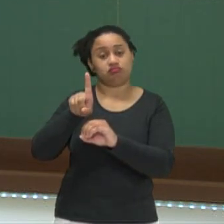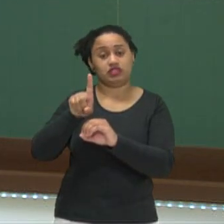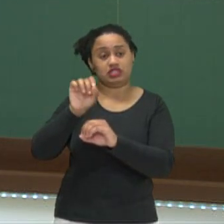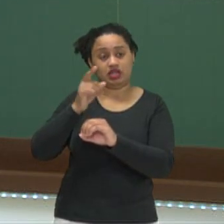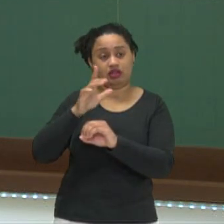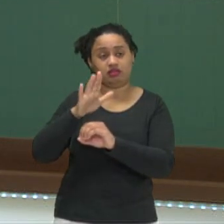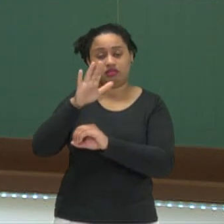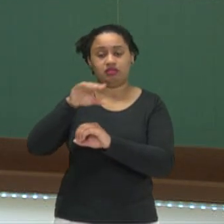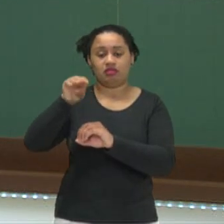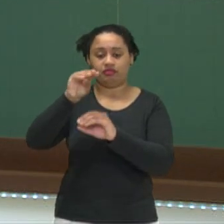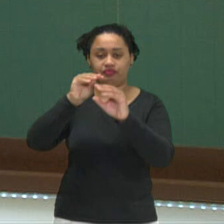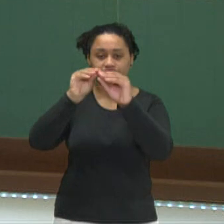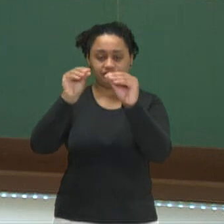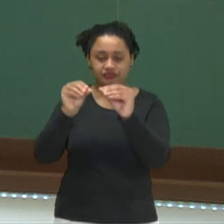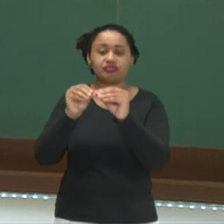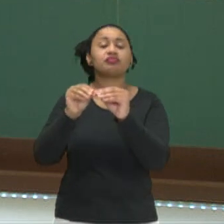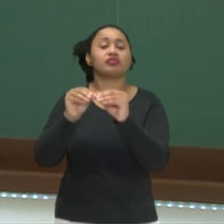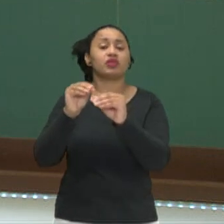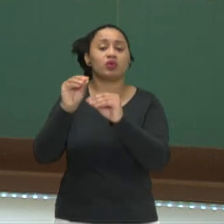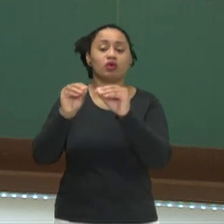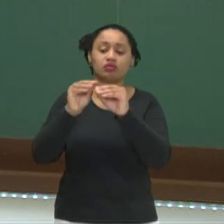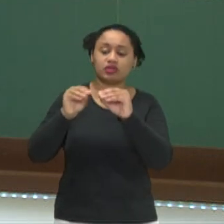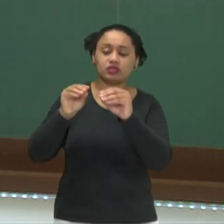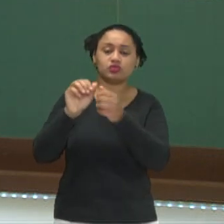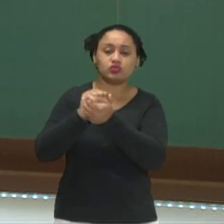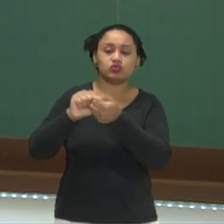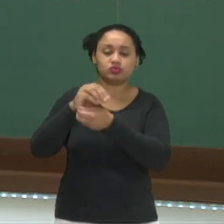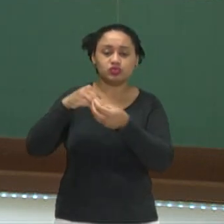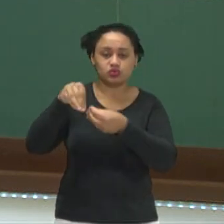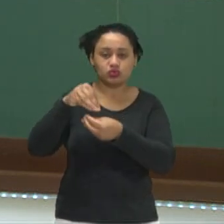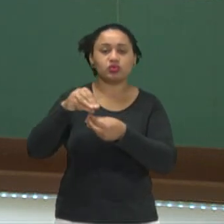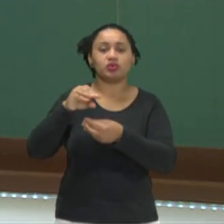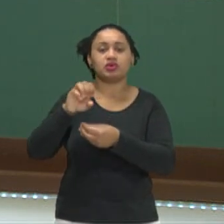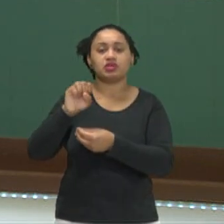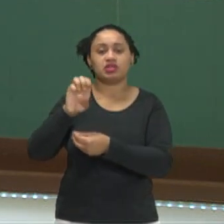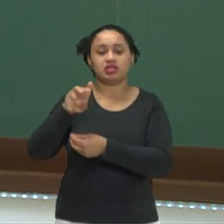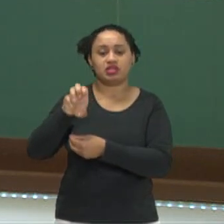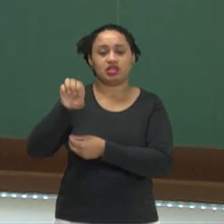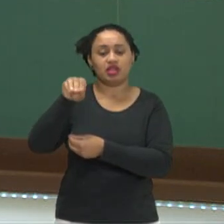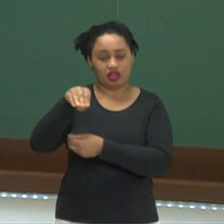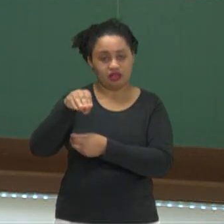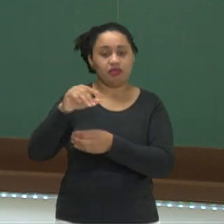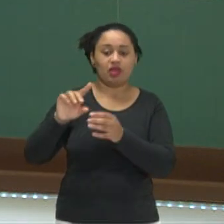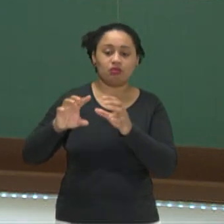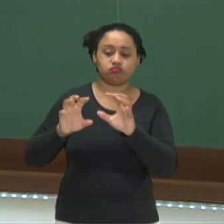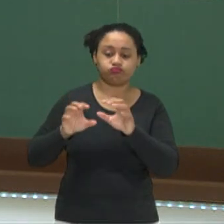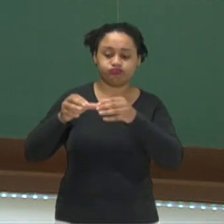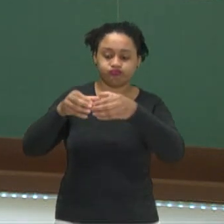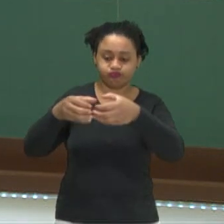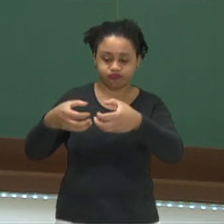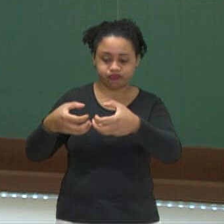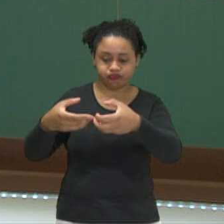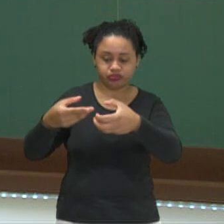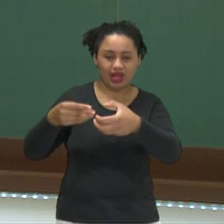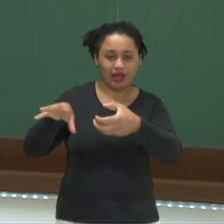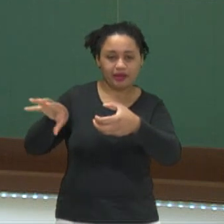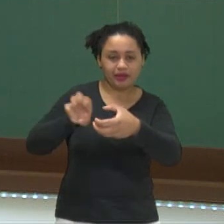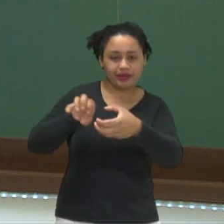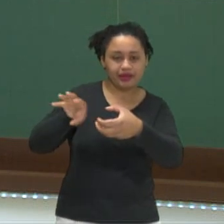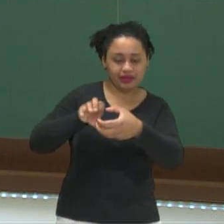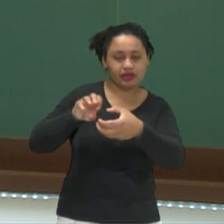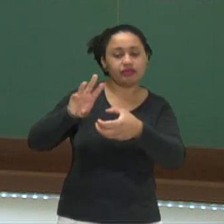vão chegar lá na glândula seminal, vão se juntar ao sêmen, vão passar pela próstata, recebendo o